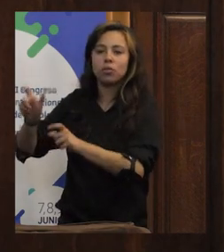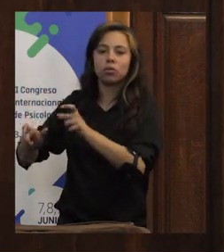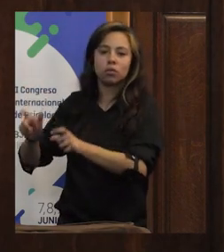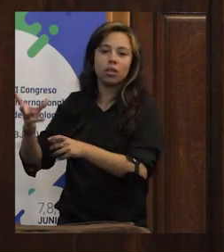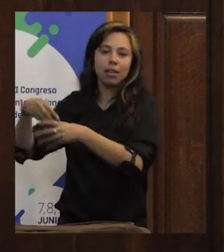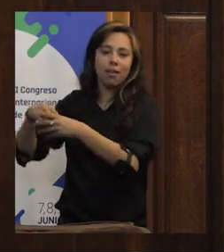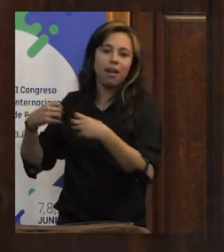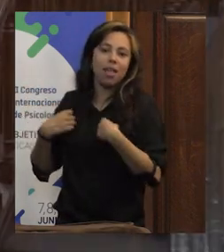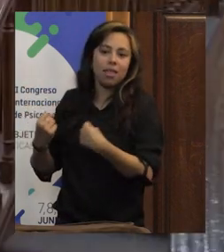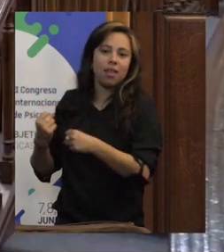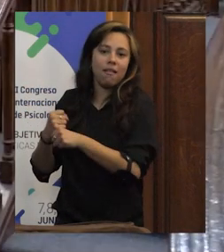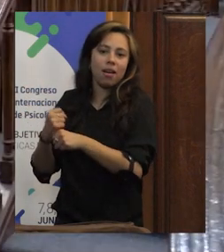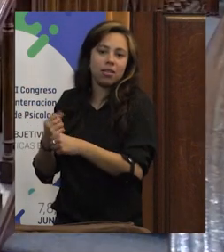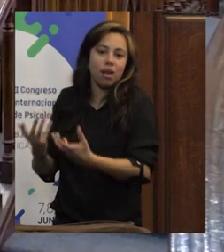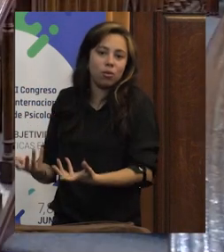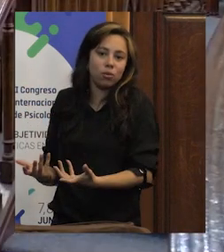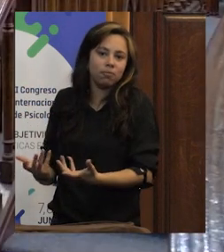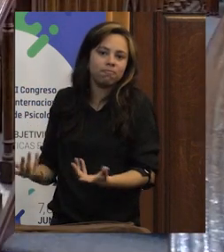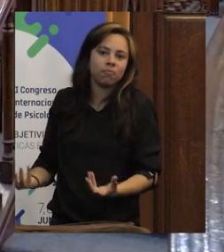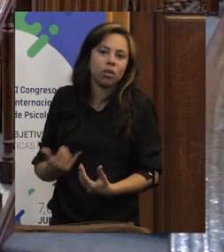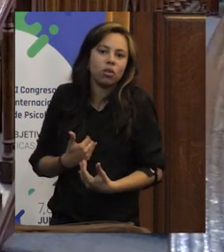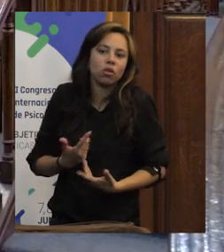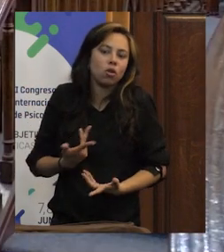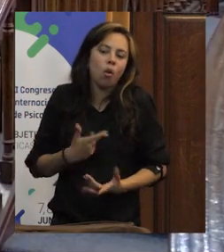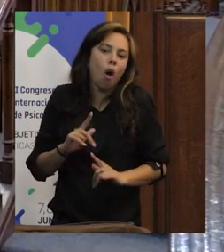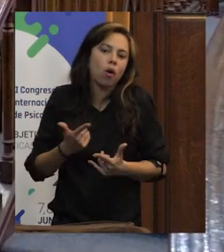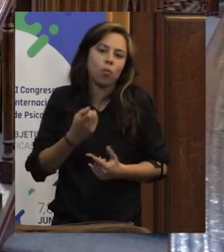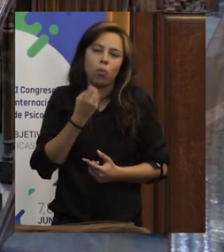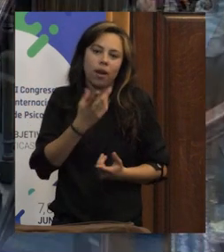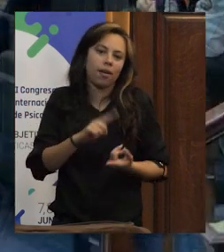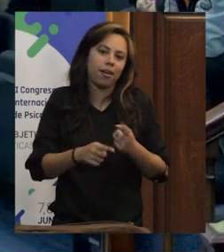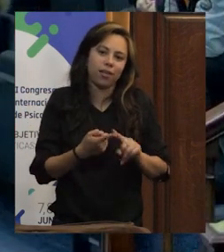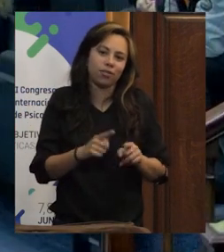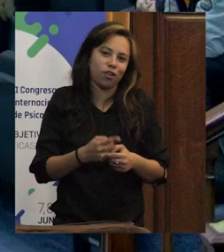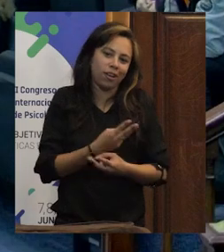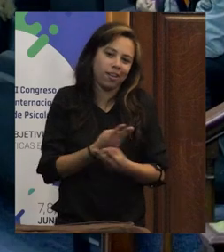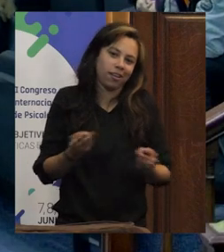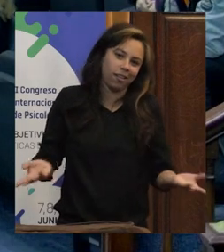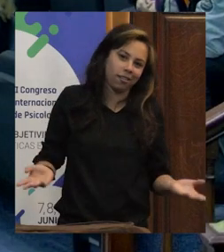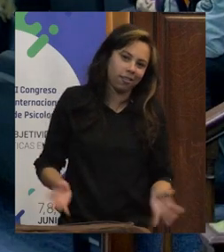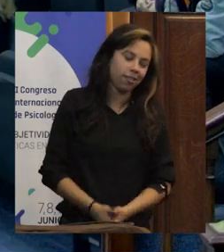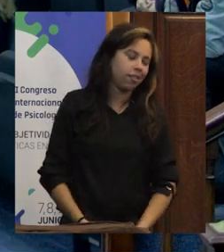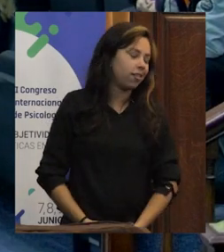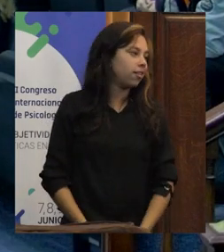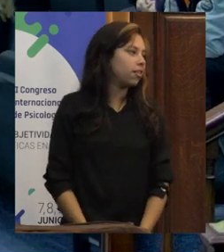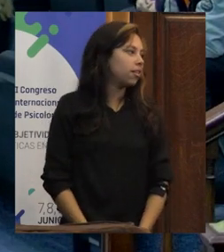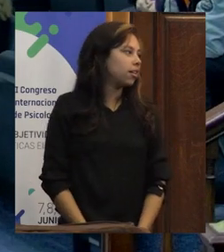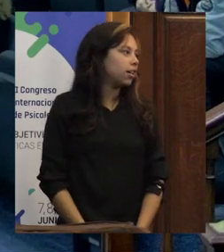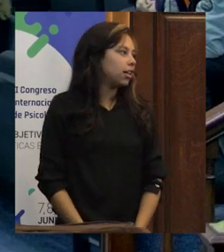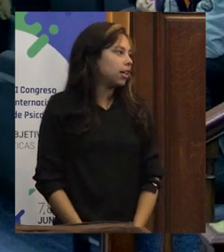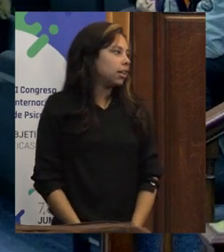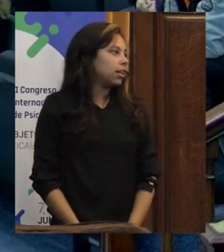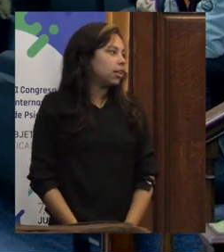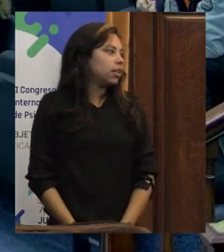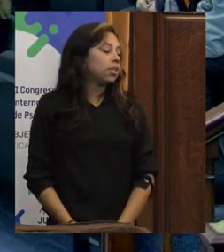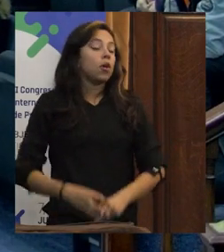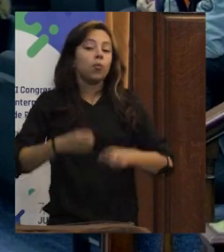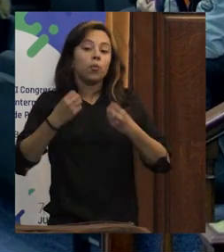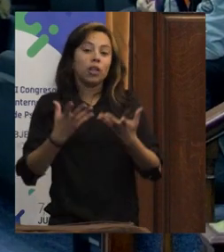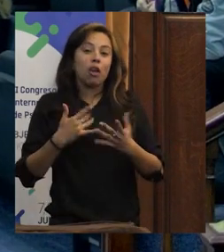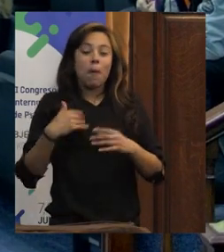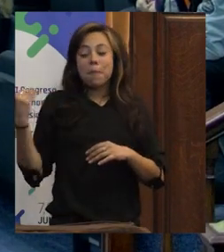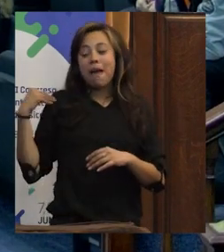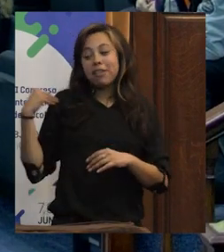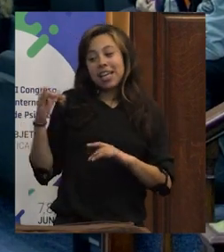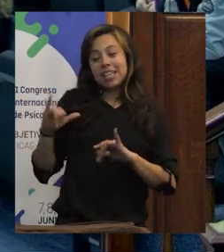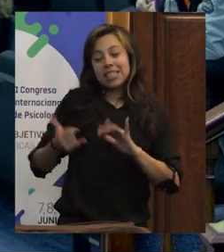Okay. Bueno, me indican que tengo que generar condiciones para terminar esta conferencia.